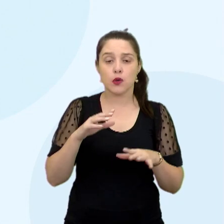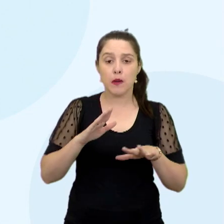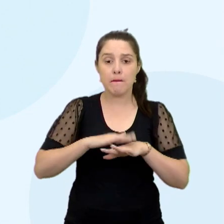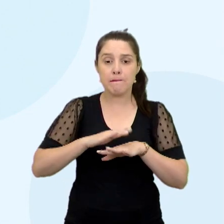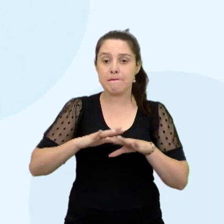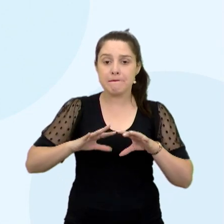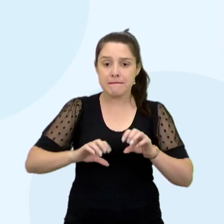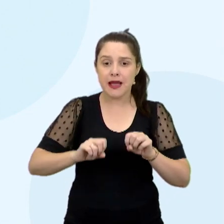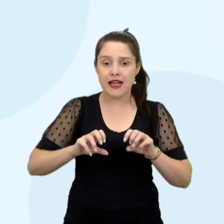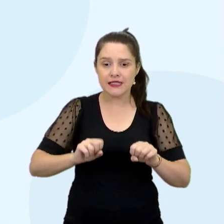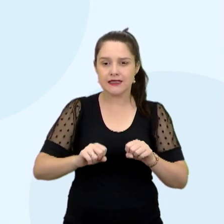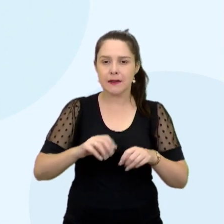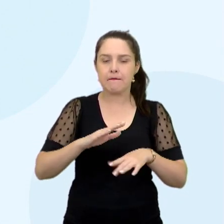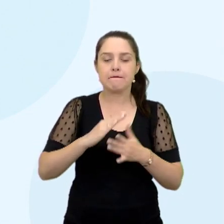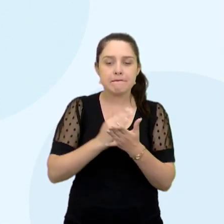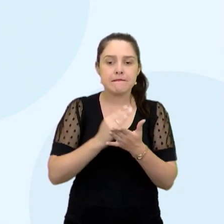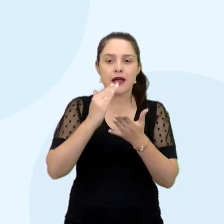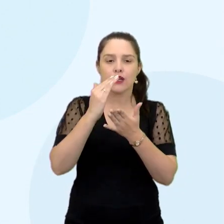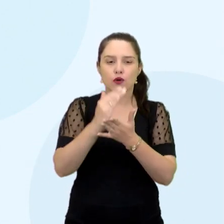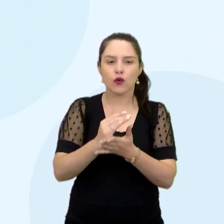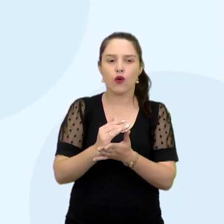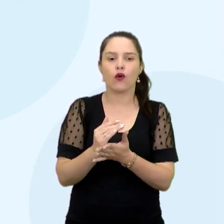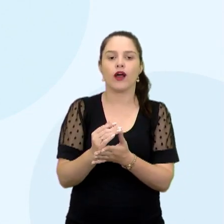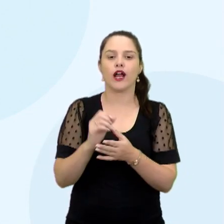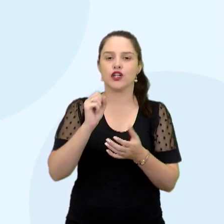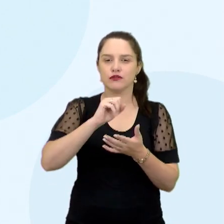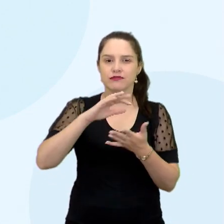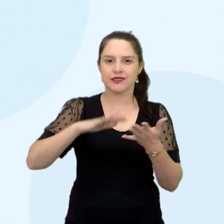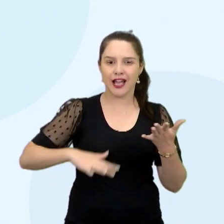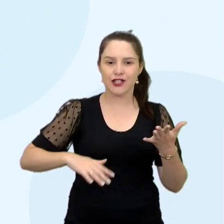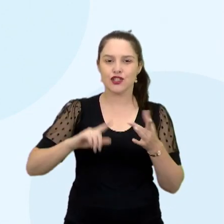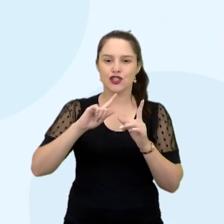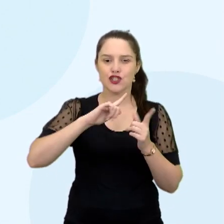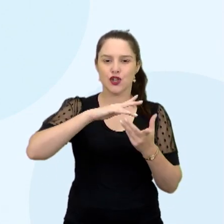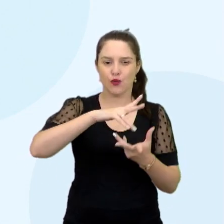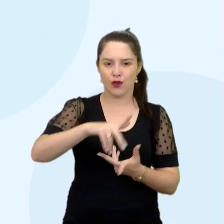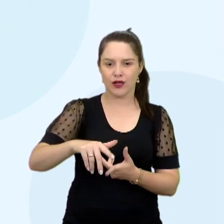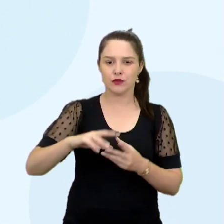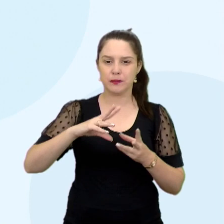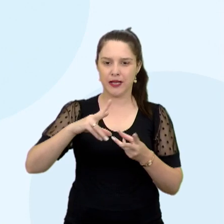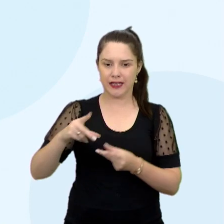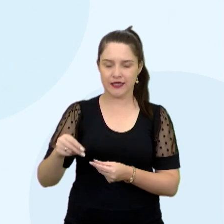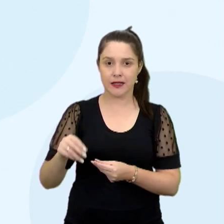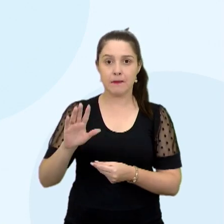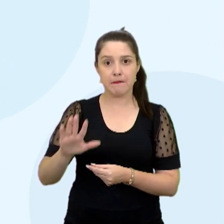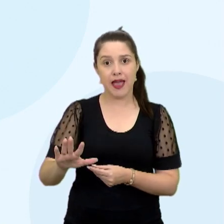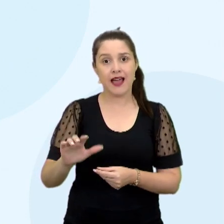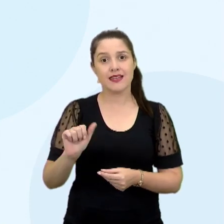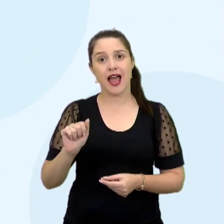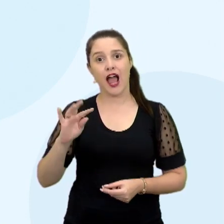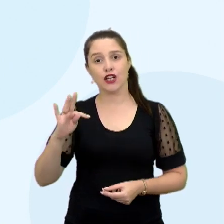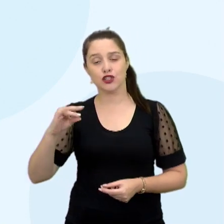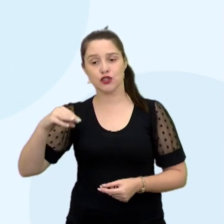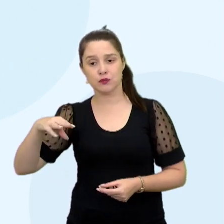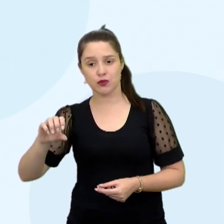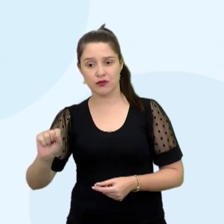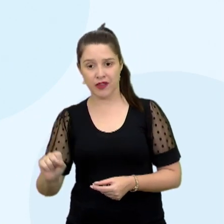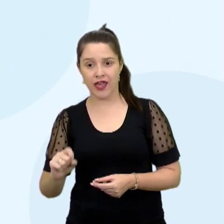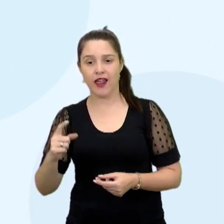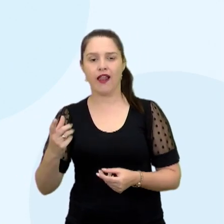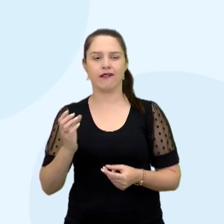dada a intensa atividade geológica do planeta. A atmosfera era rica em dióxido de carbono, CO2